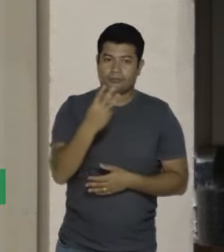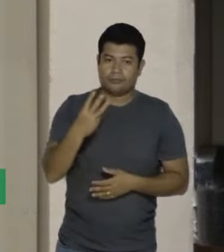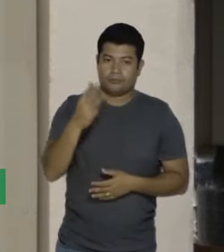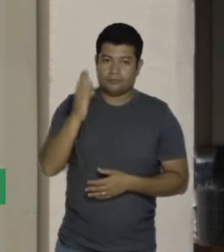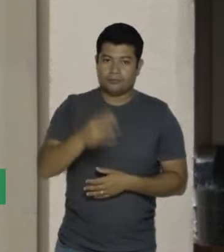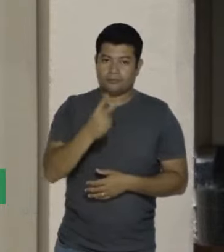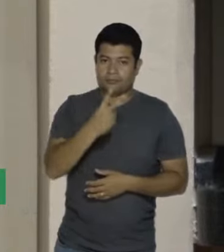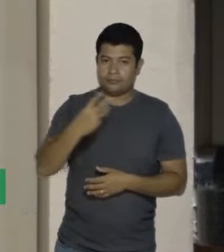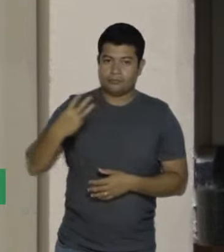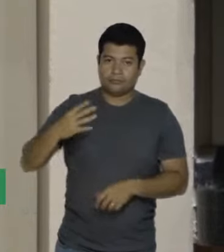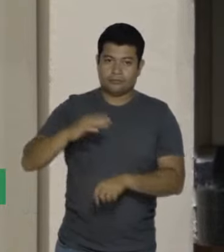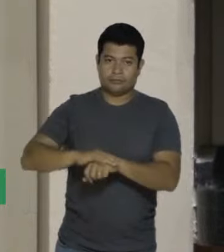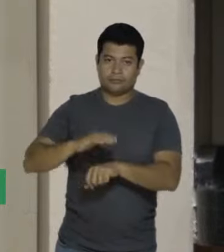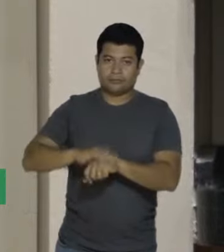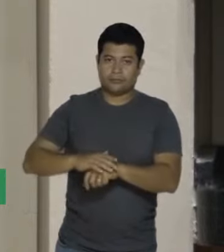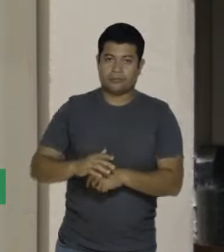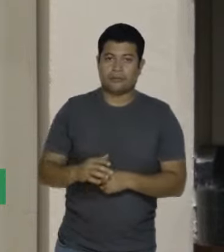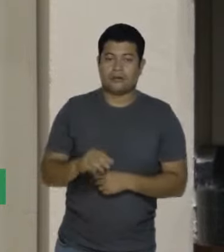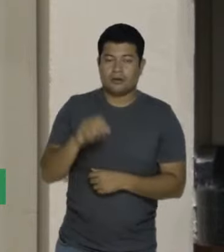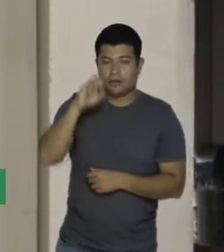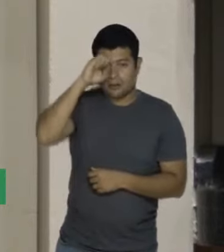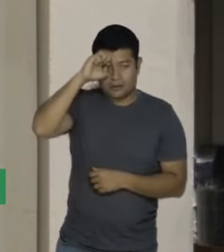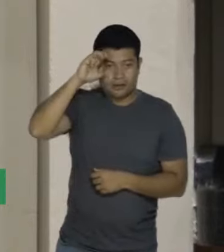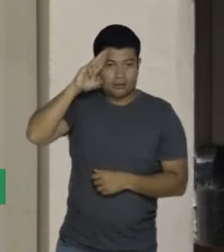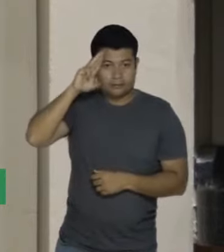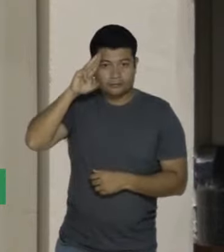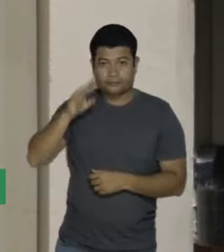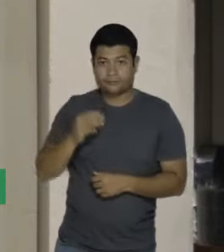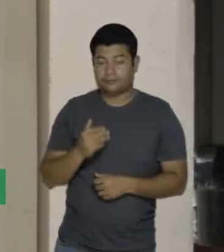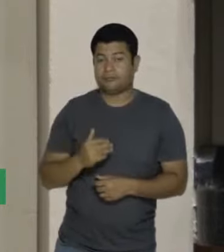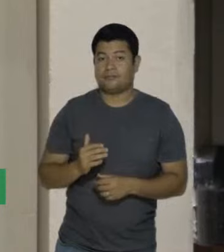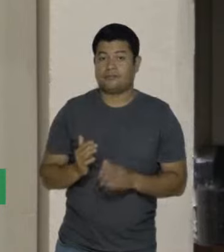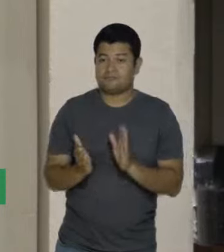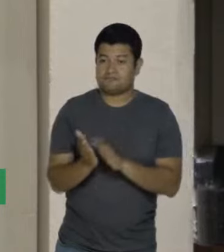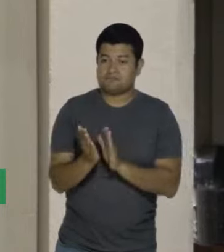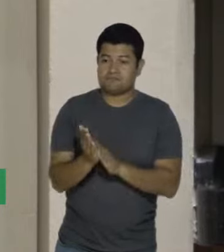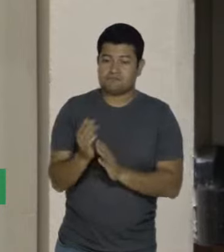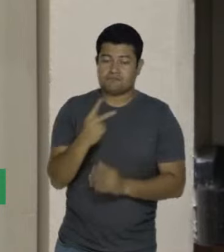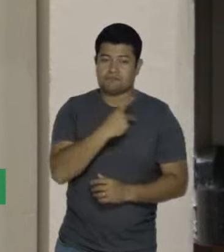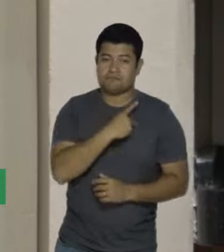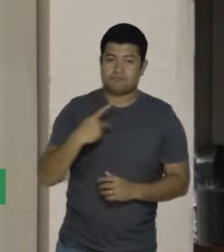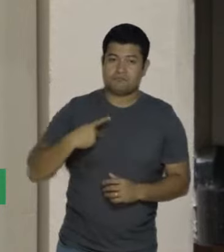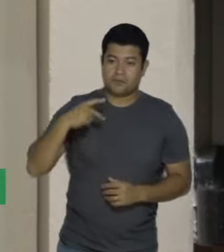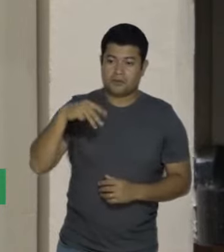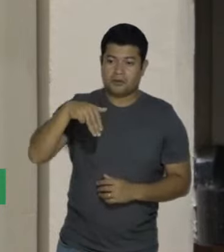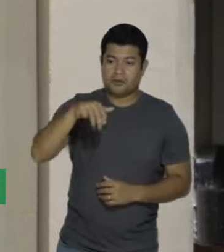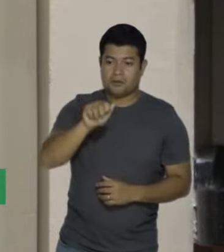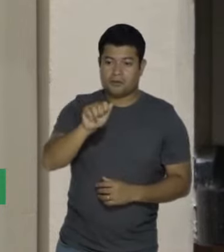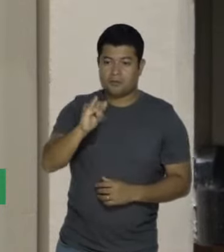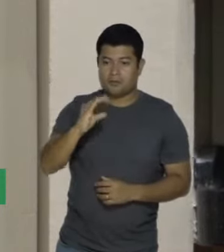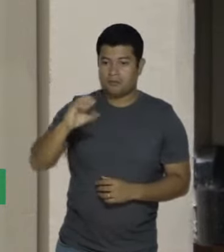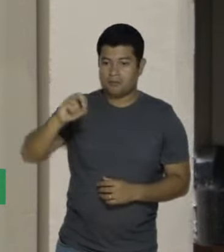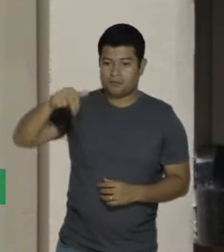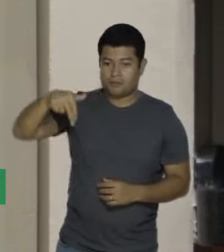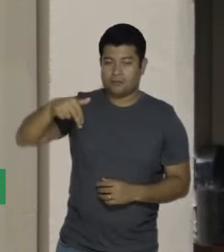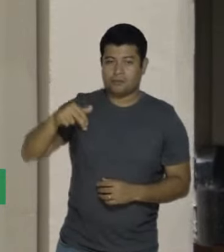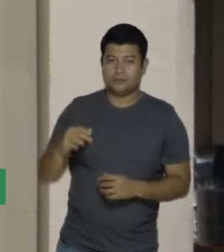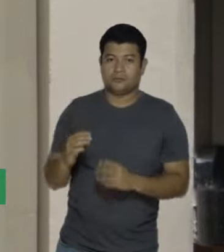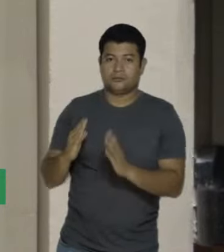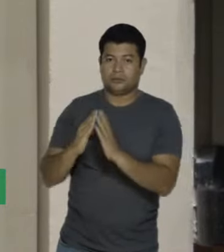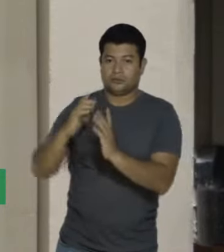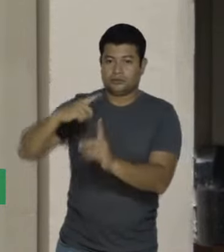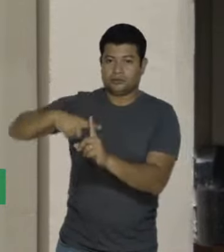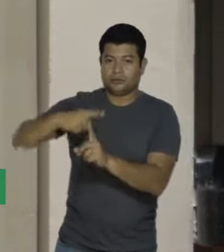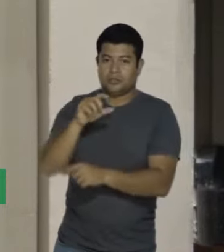2023 autoria Deputado Sérgio Mota manifestando aplausos ao Pastor Maicon about da igreja em